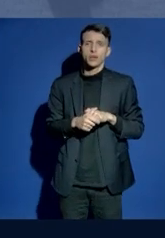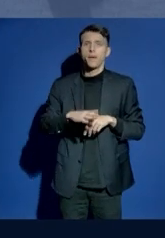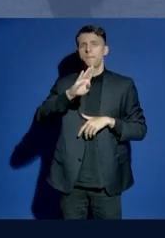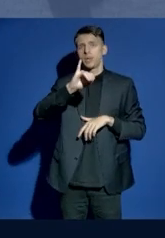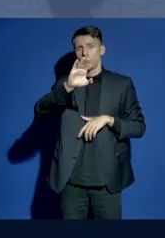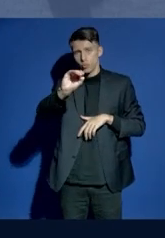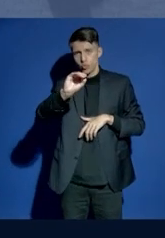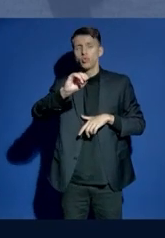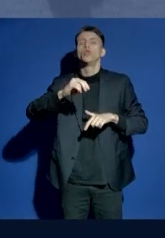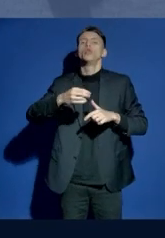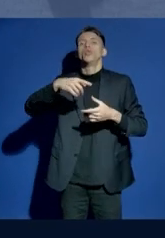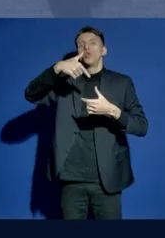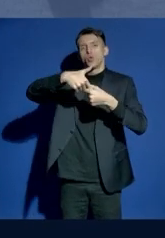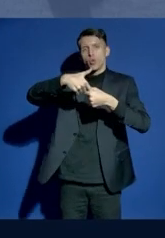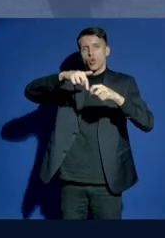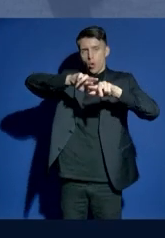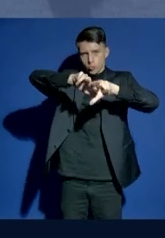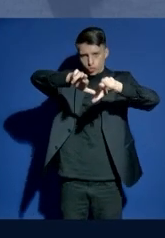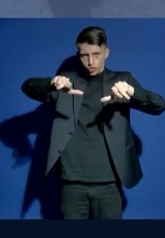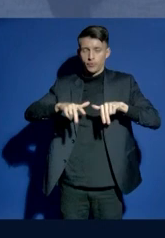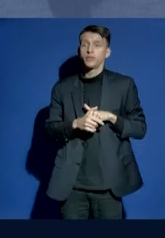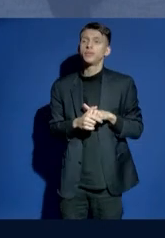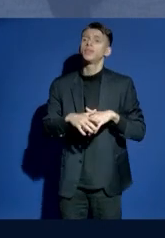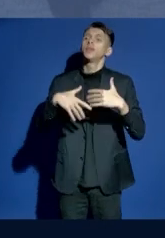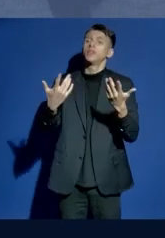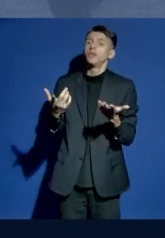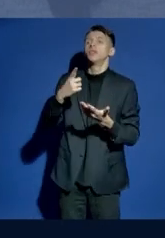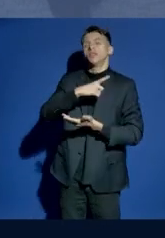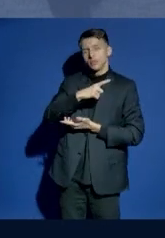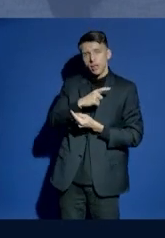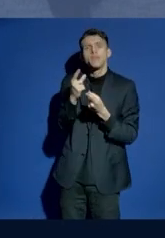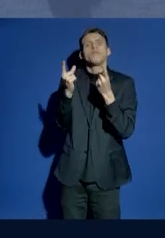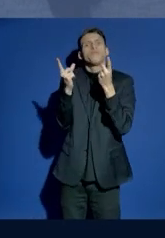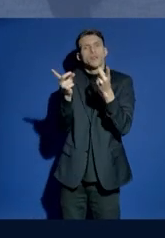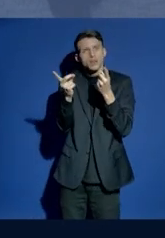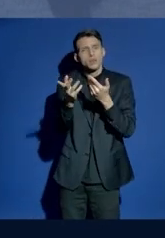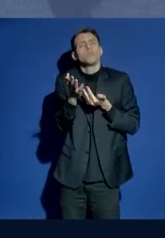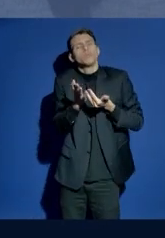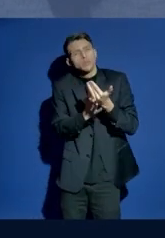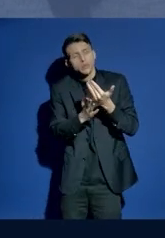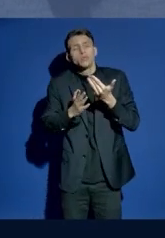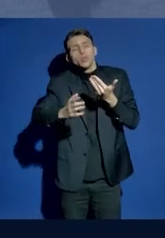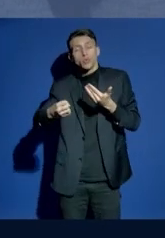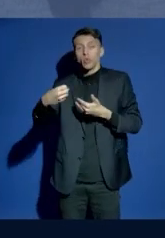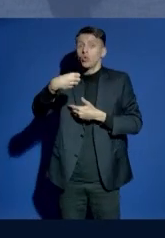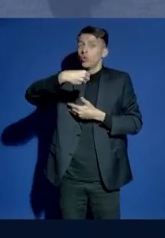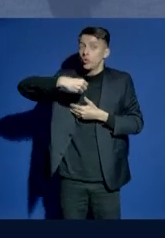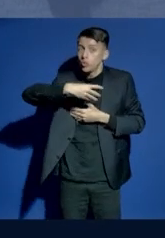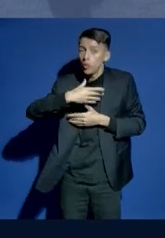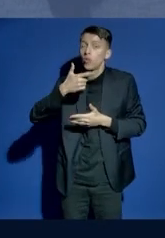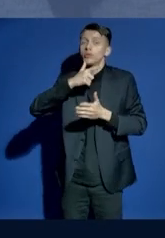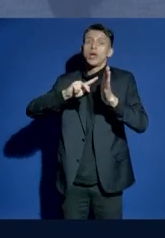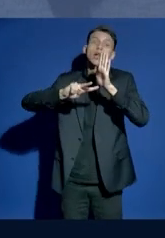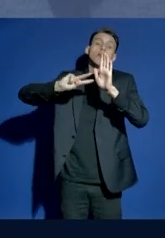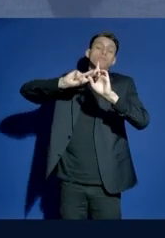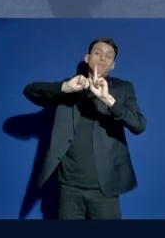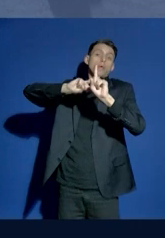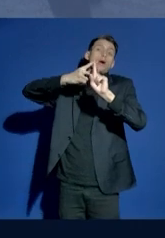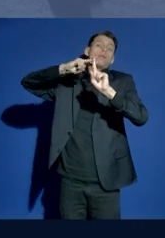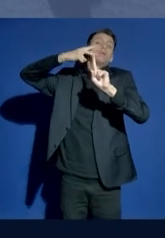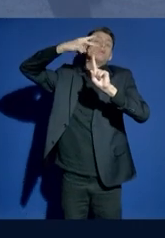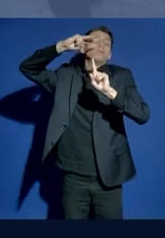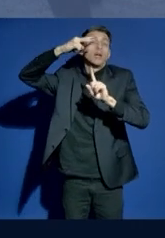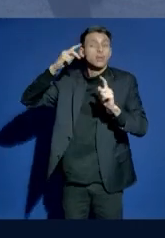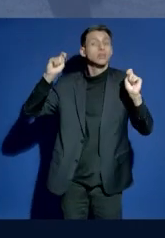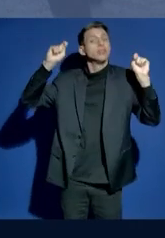existe, são pequenos volumes que já se comercializa há algum tempo. Agora, as duas grandes rotas de ganhar muita escala para esse mercado é a rota dos